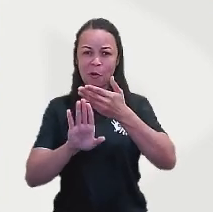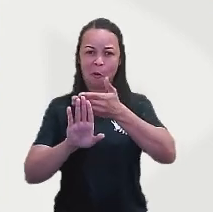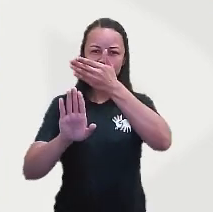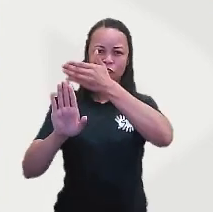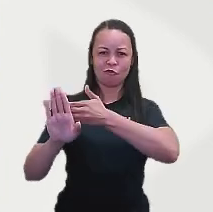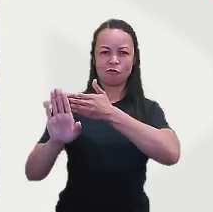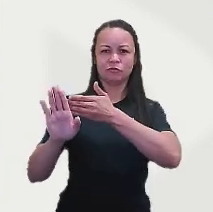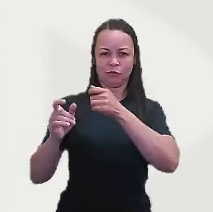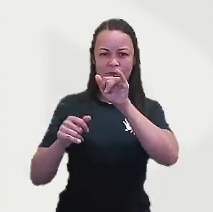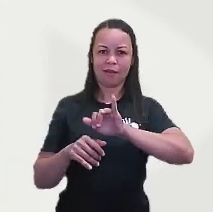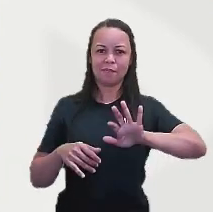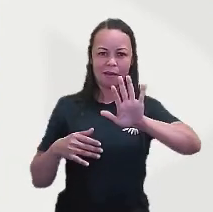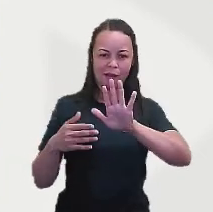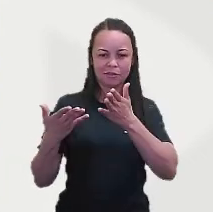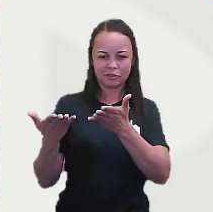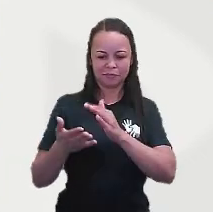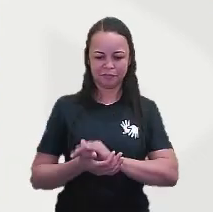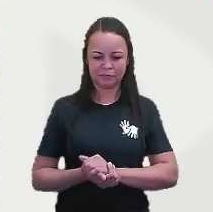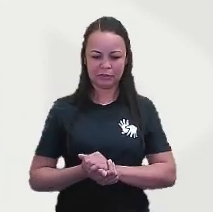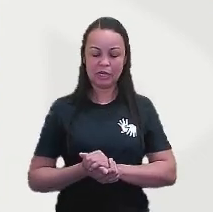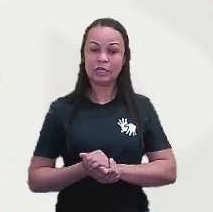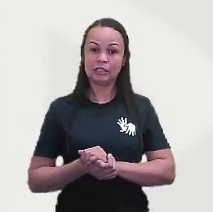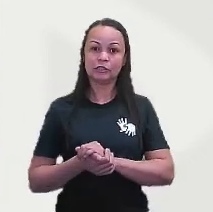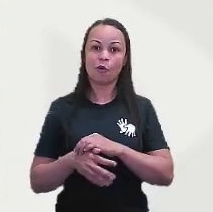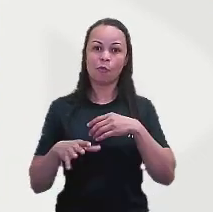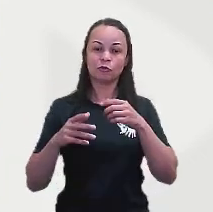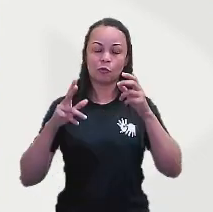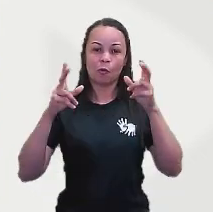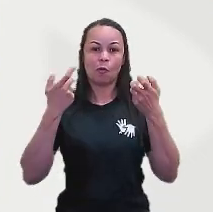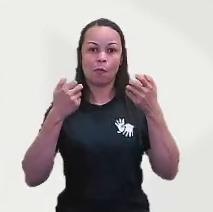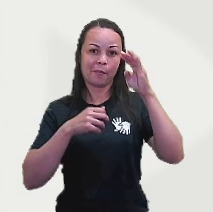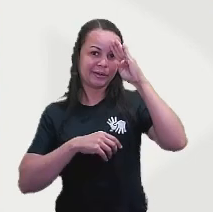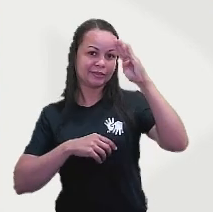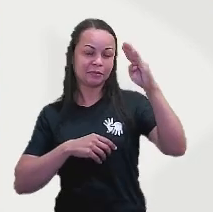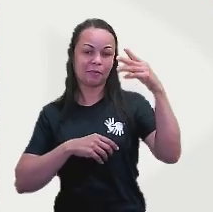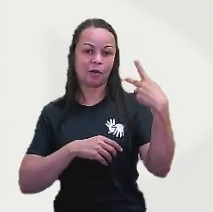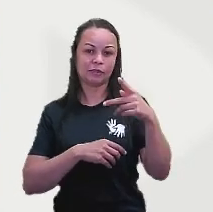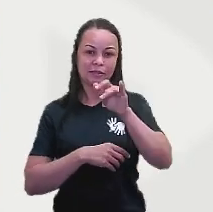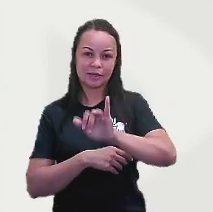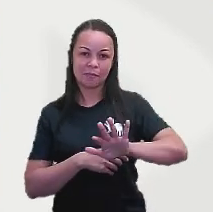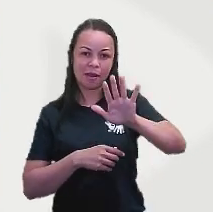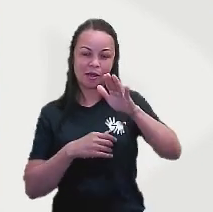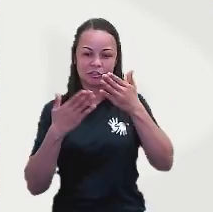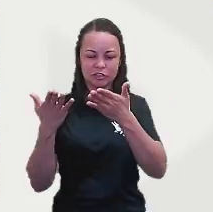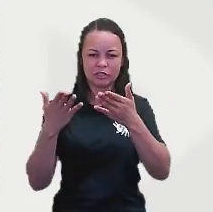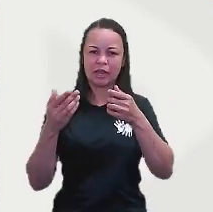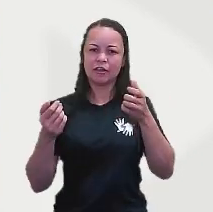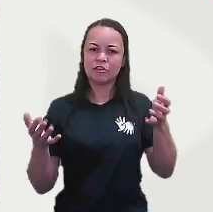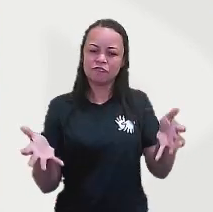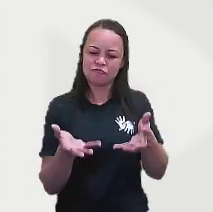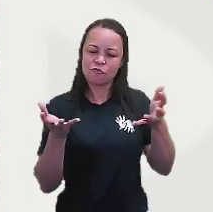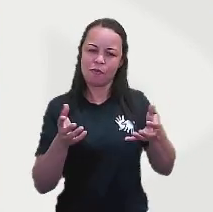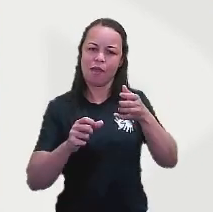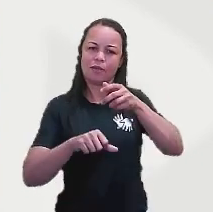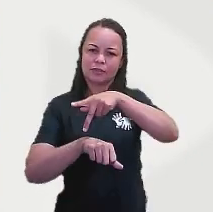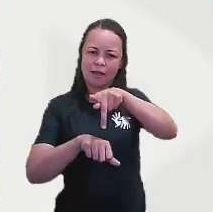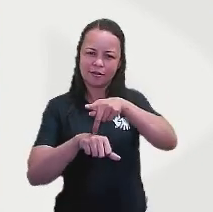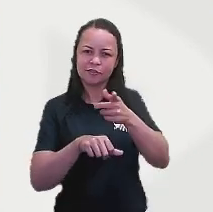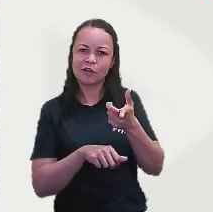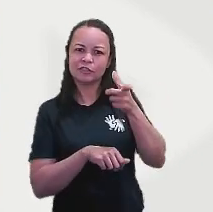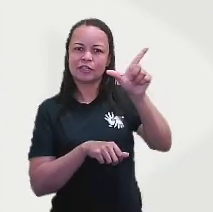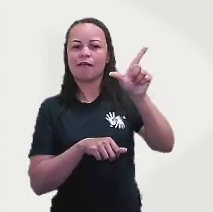imagem. Então, ponto principal aqui, gente, é abordar exatamente essa influência estrangeira, mas também levar um pouquinho